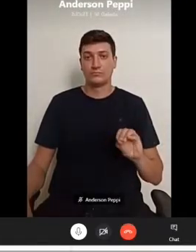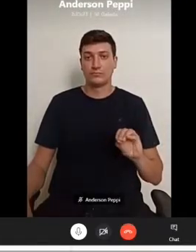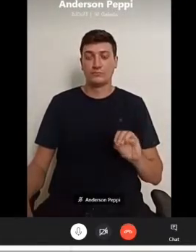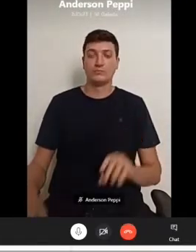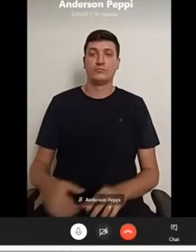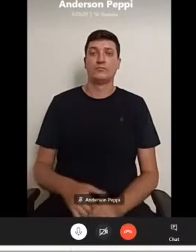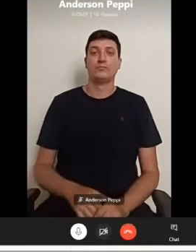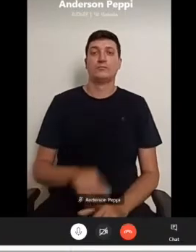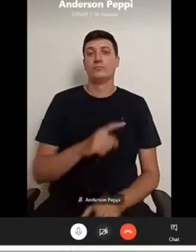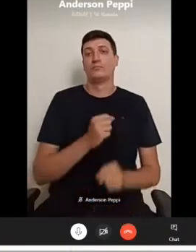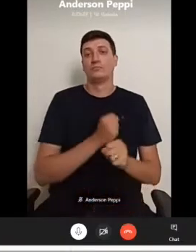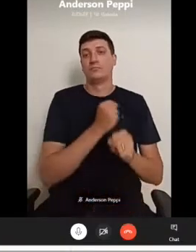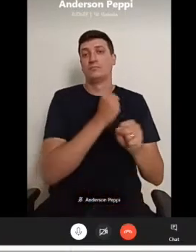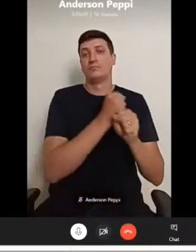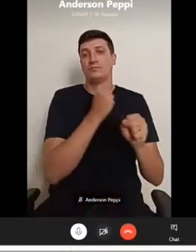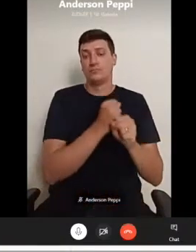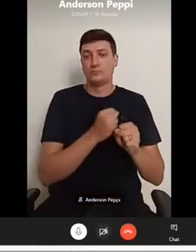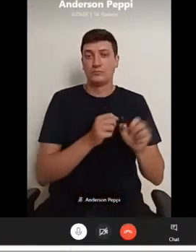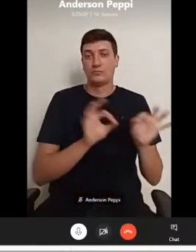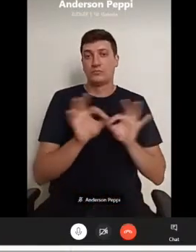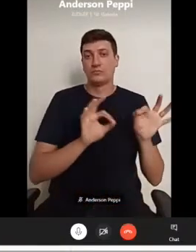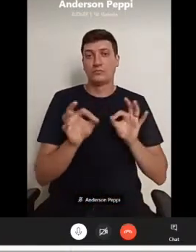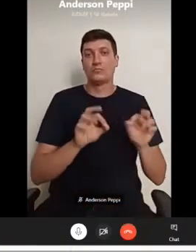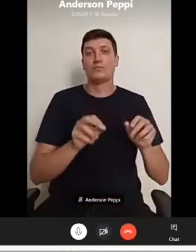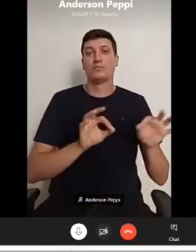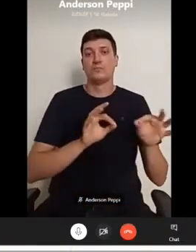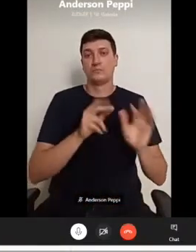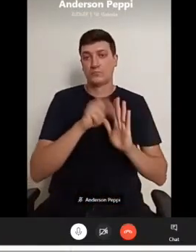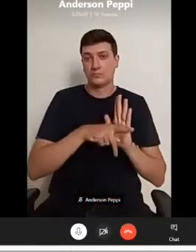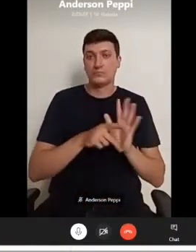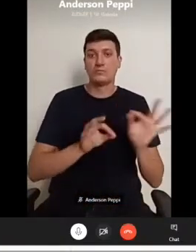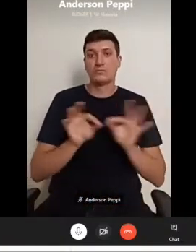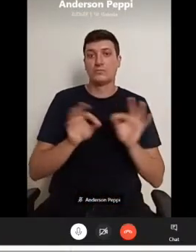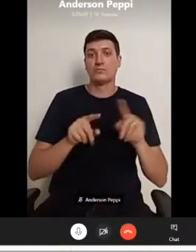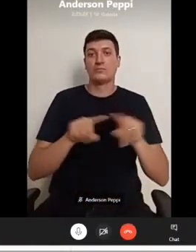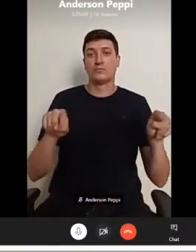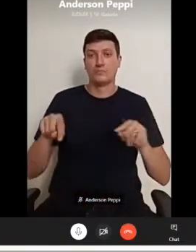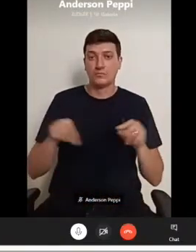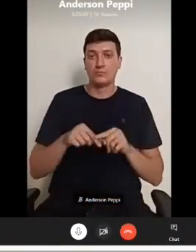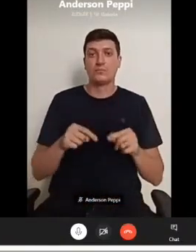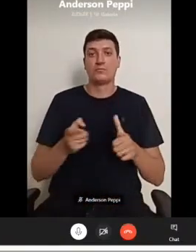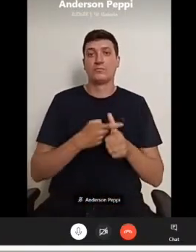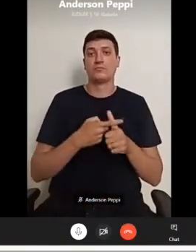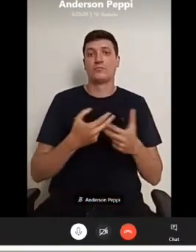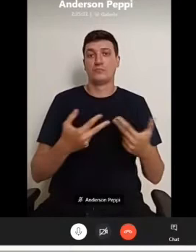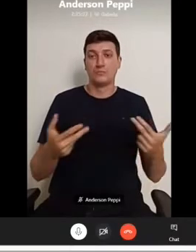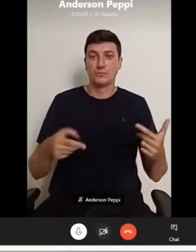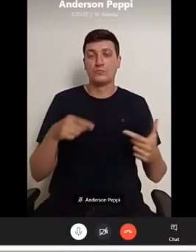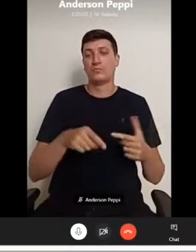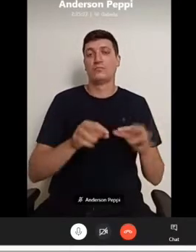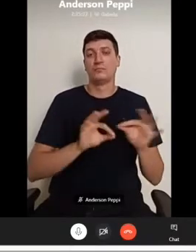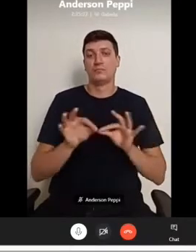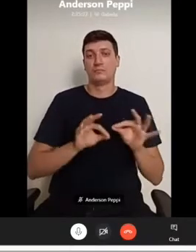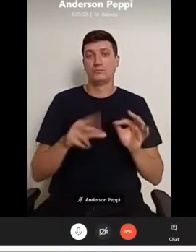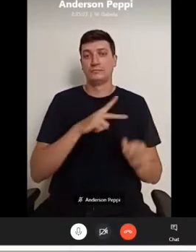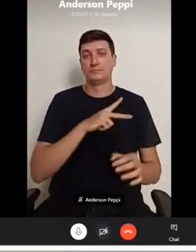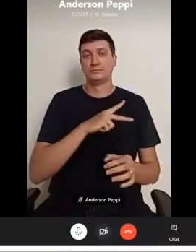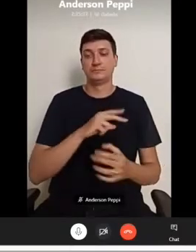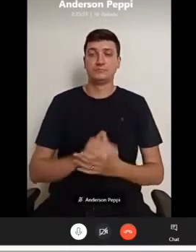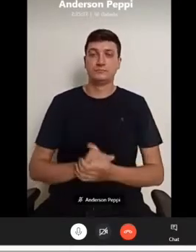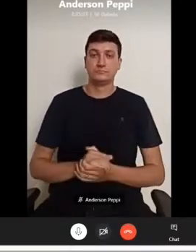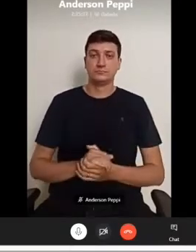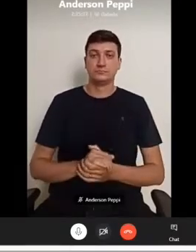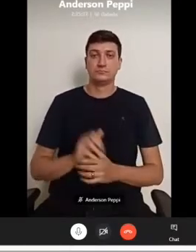Públicos, Planejamento, Uso e Ocupação e Parcelamento do Solo e Atividades Privadas. André Rogério